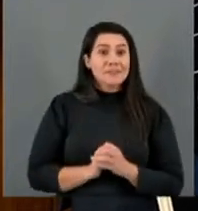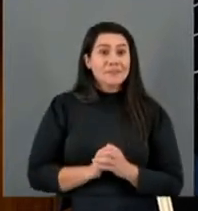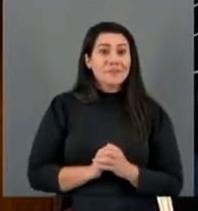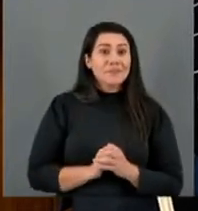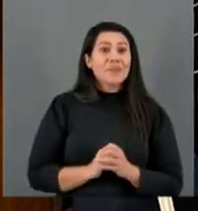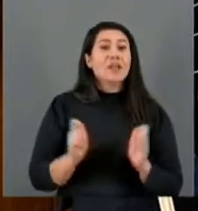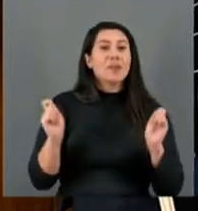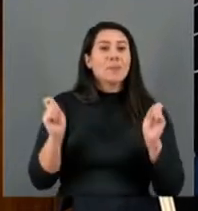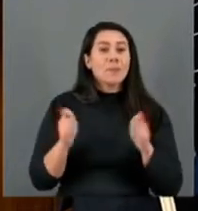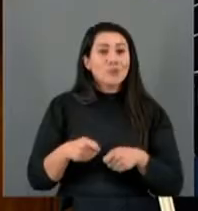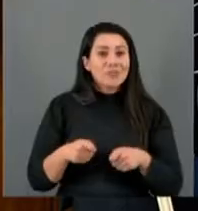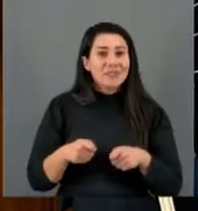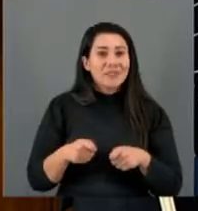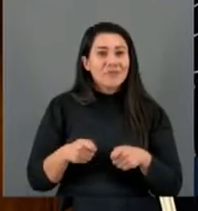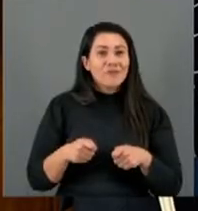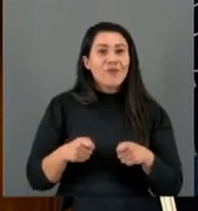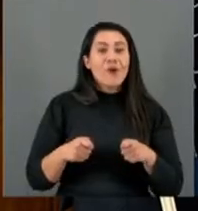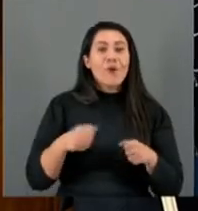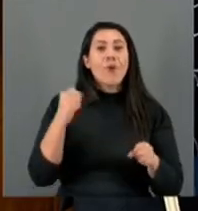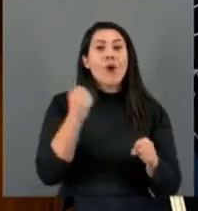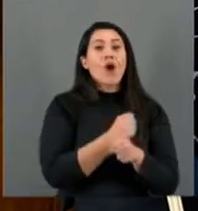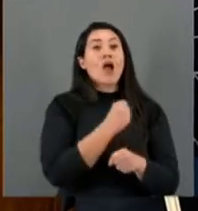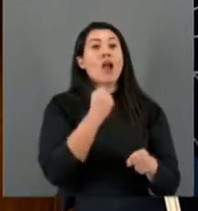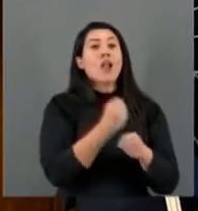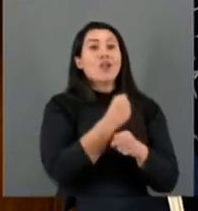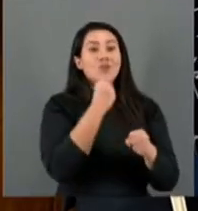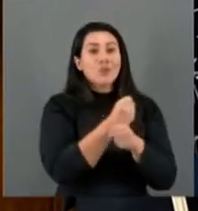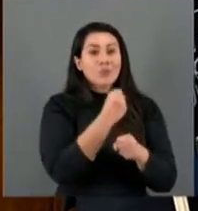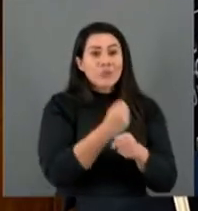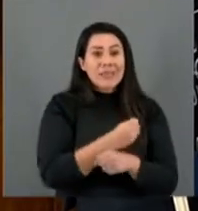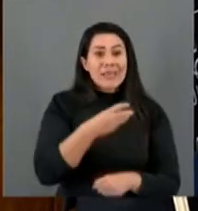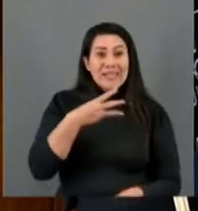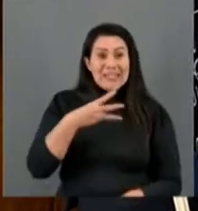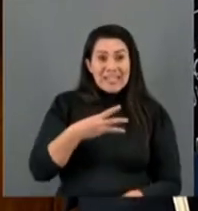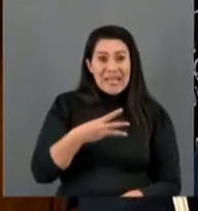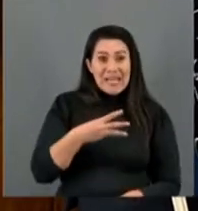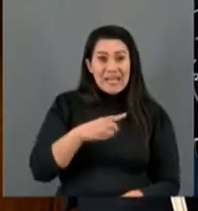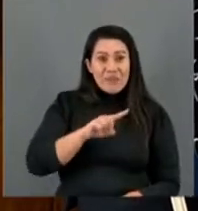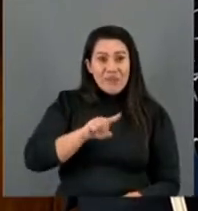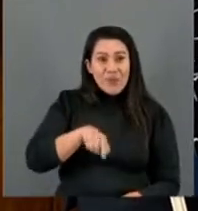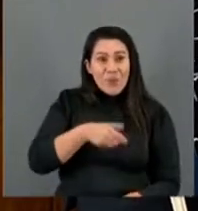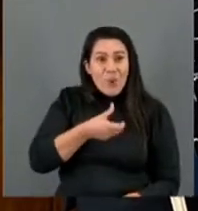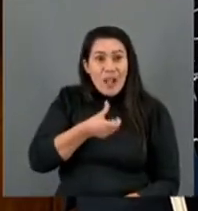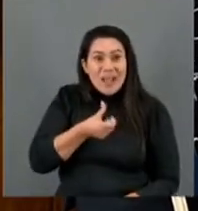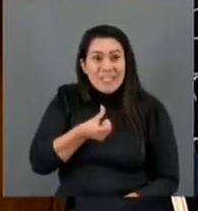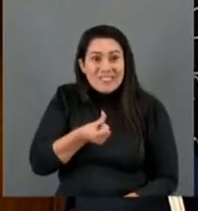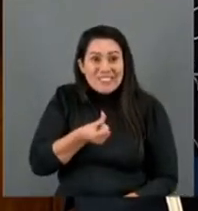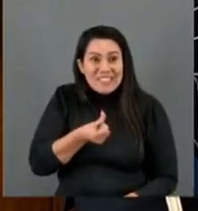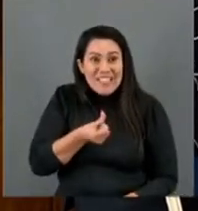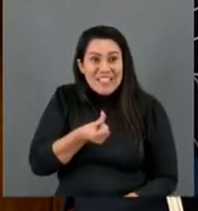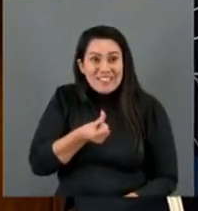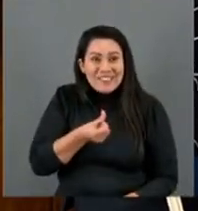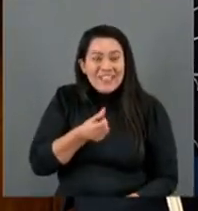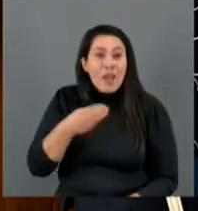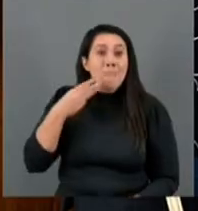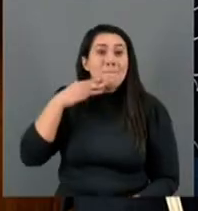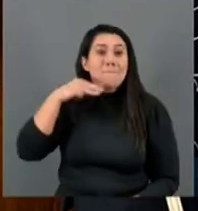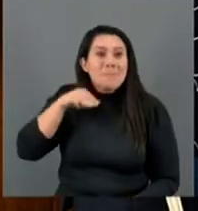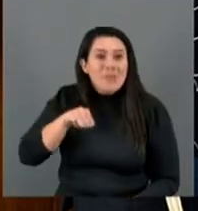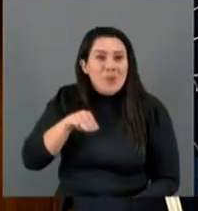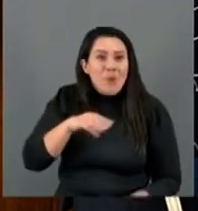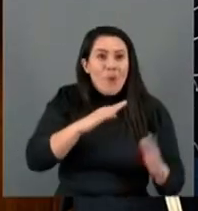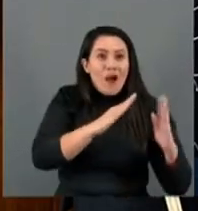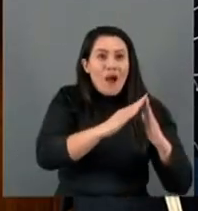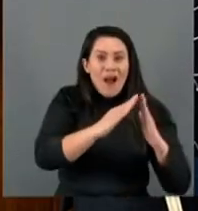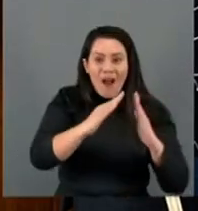3,6 milhões de habitações populares. Por ano. Por ano! Isso